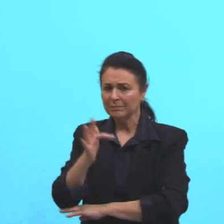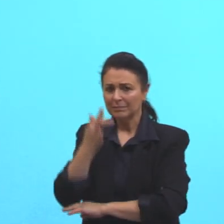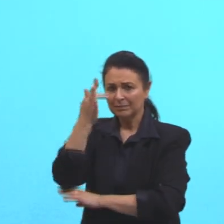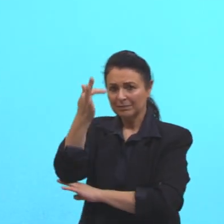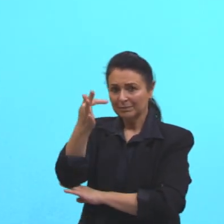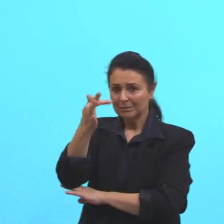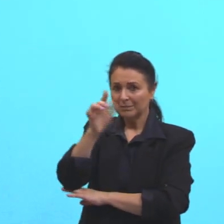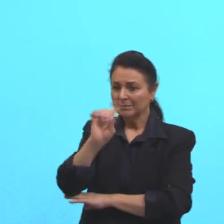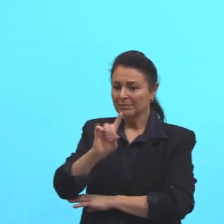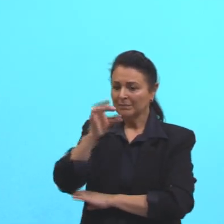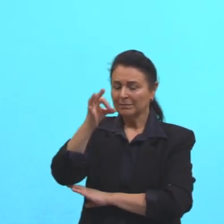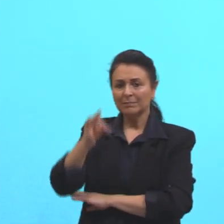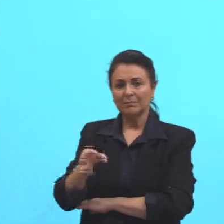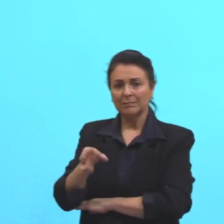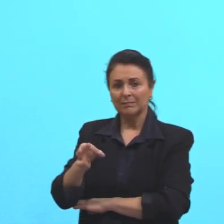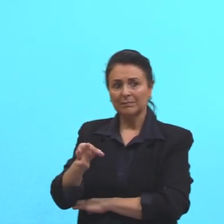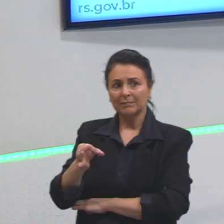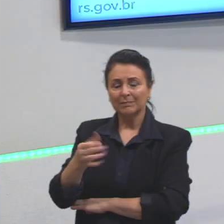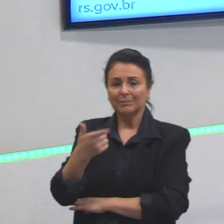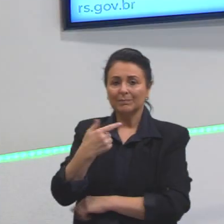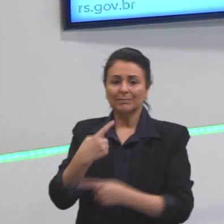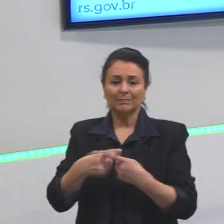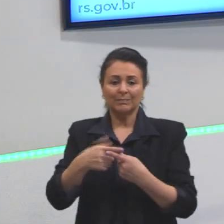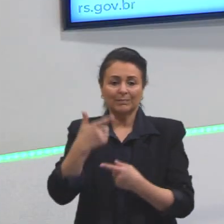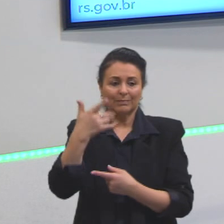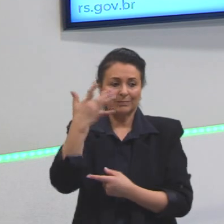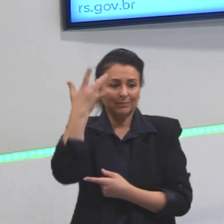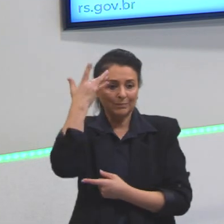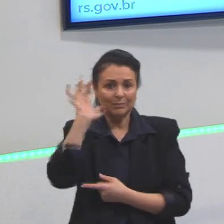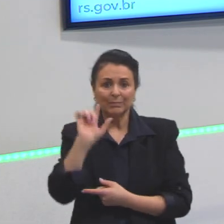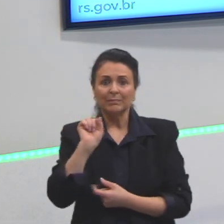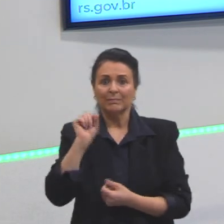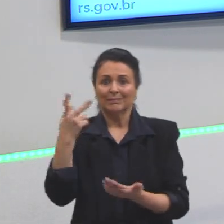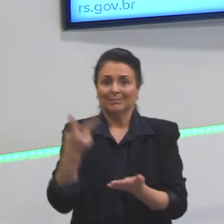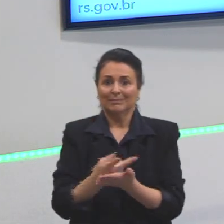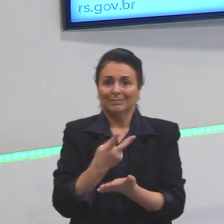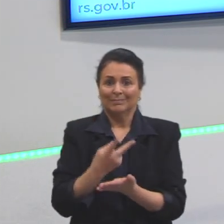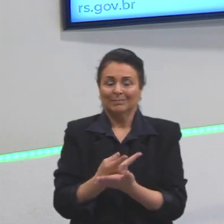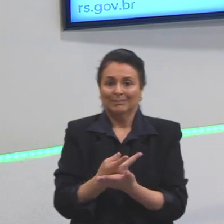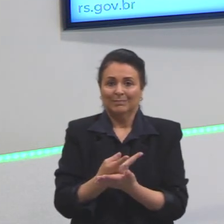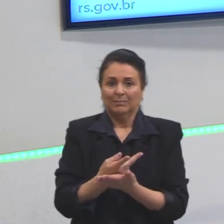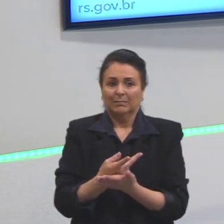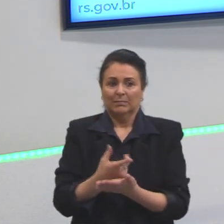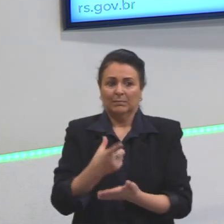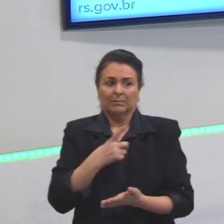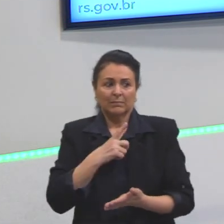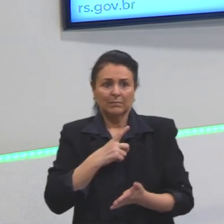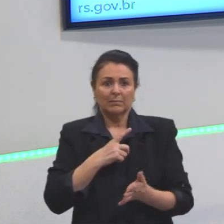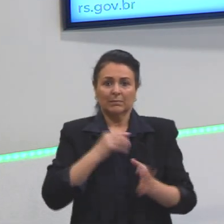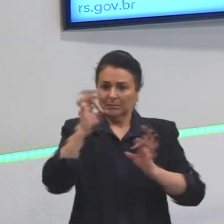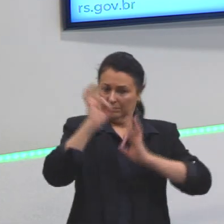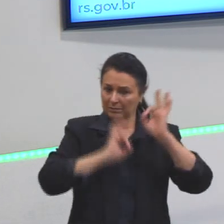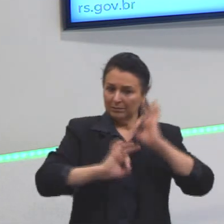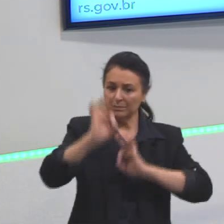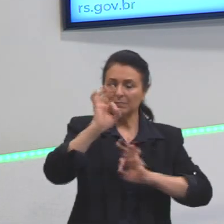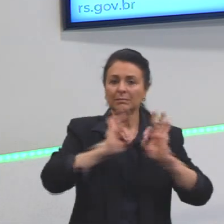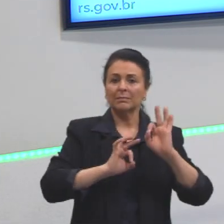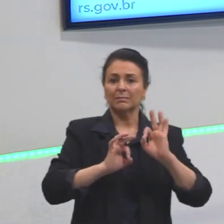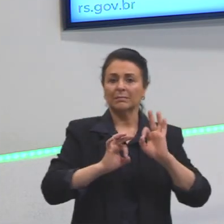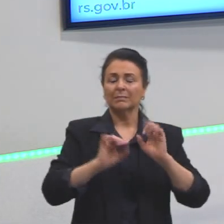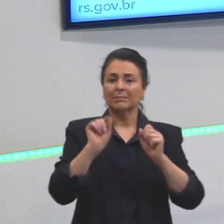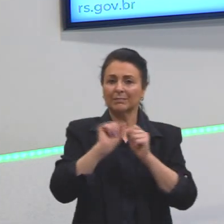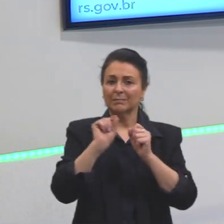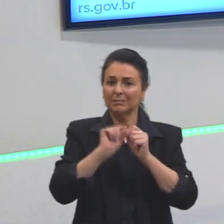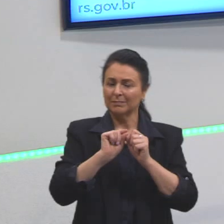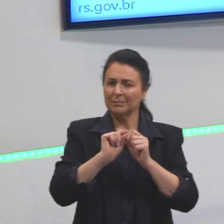futuro certo. Eu não tenho uma certeza do que vai acontecer. Eu tenho uma programação. Eu programo o meu